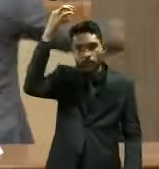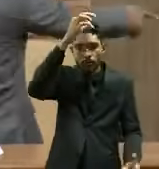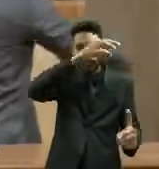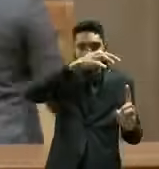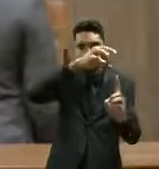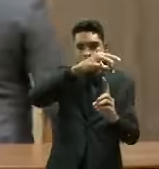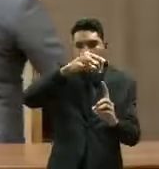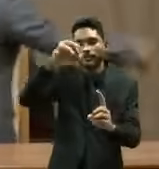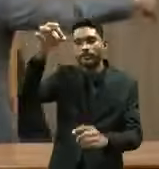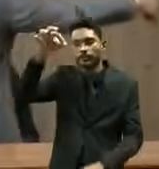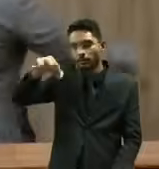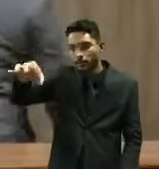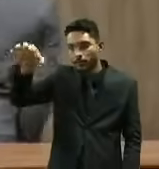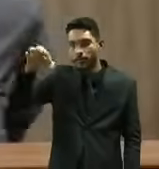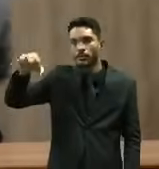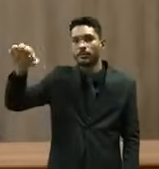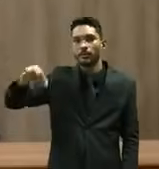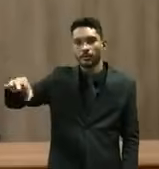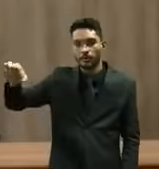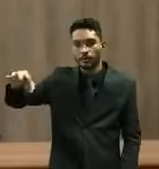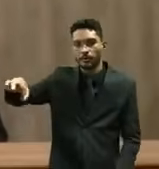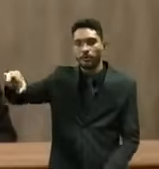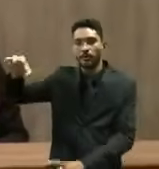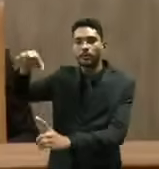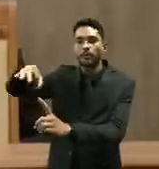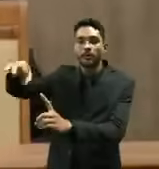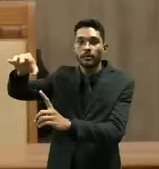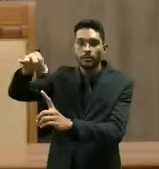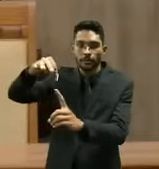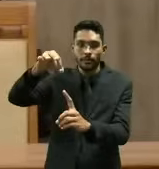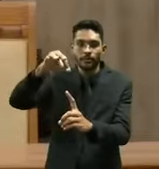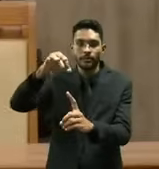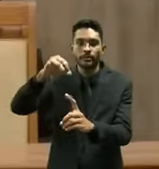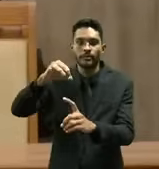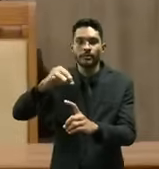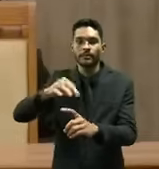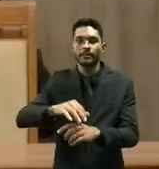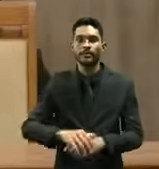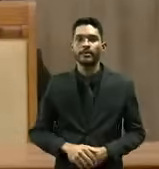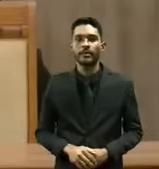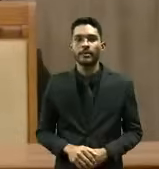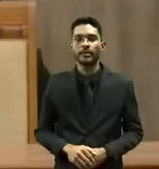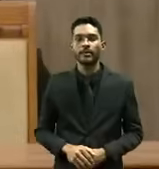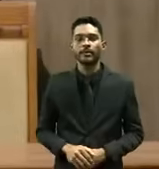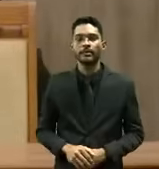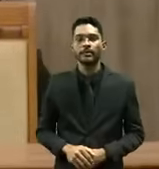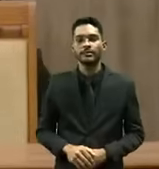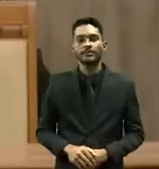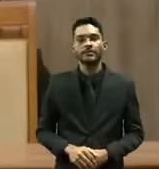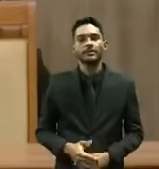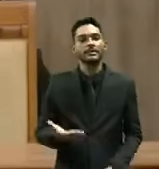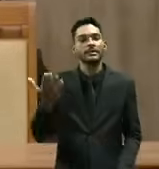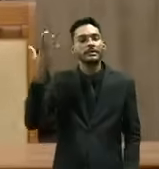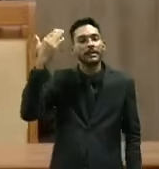tu pegou tu pegou tu e pegou eu naquele